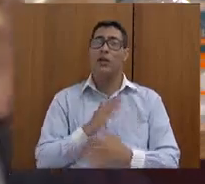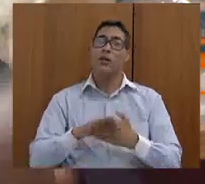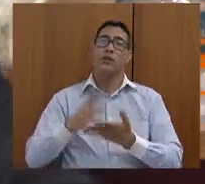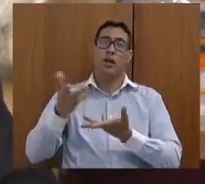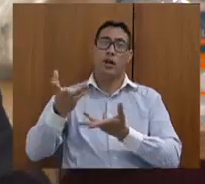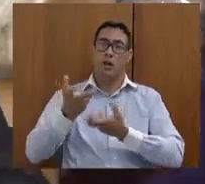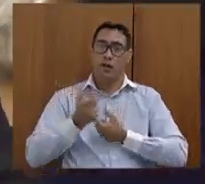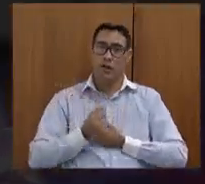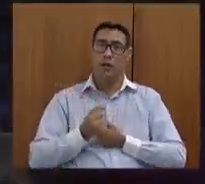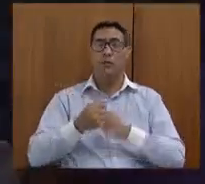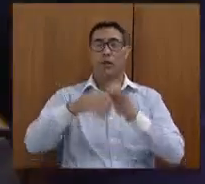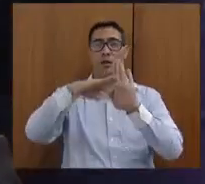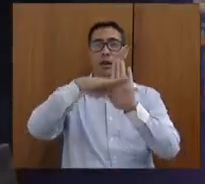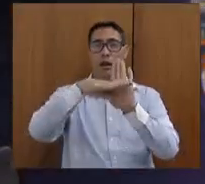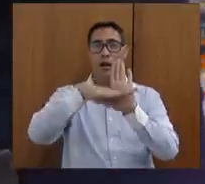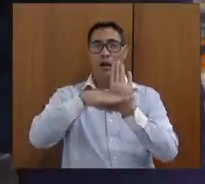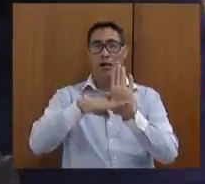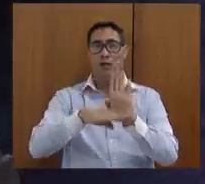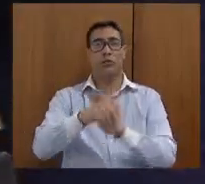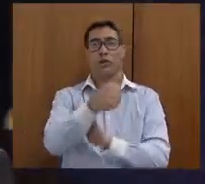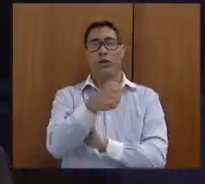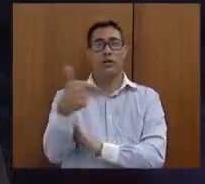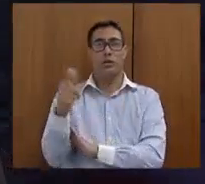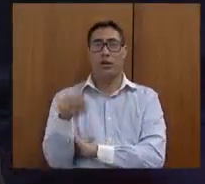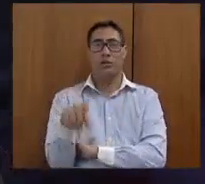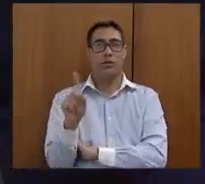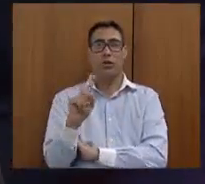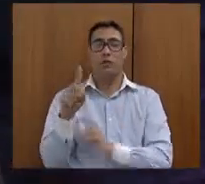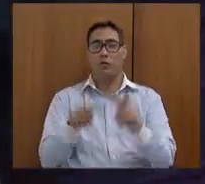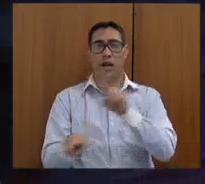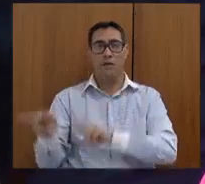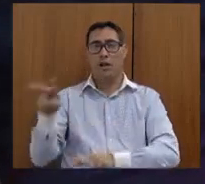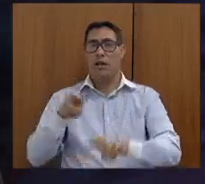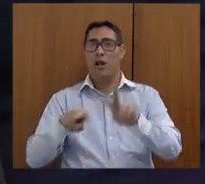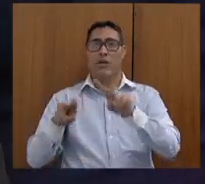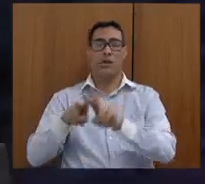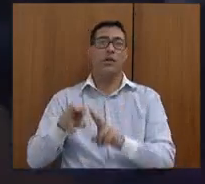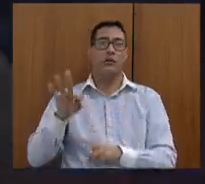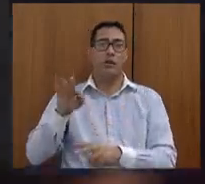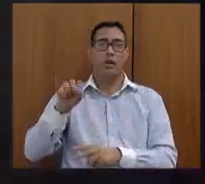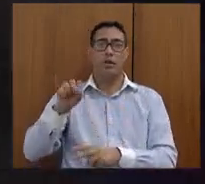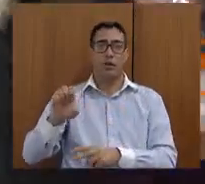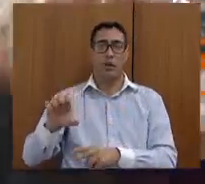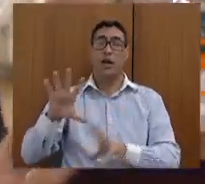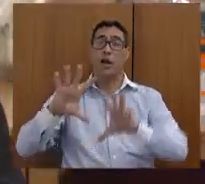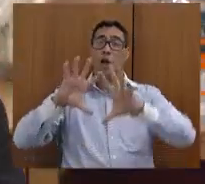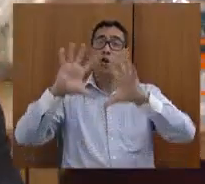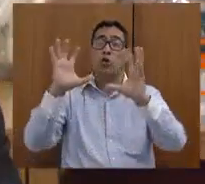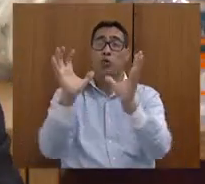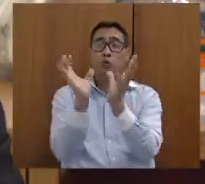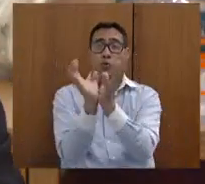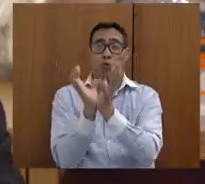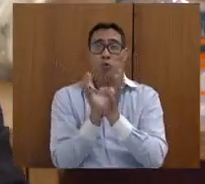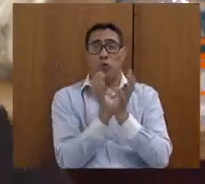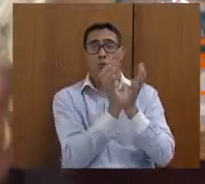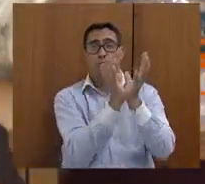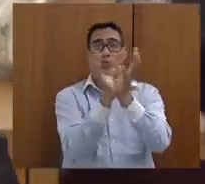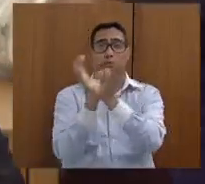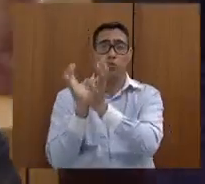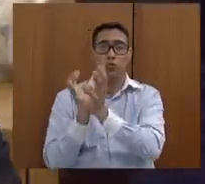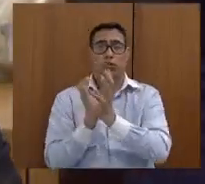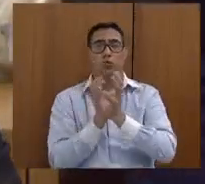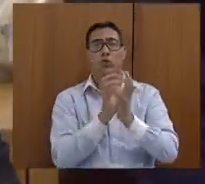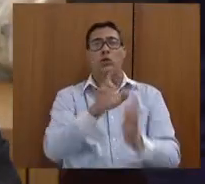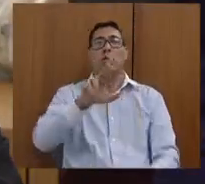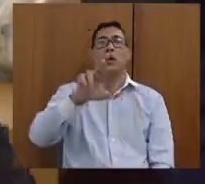então mas não é das 12 tá é que foram avaliados pelo Tribunal de Contas é do conjunto da